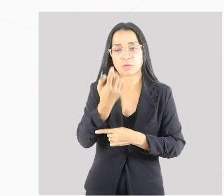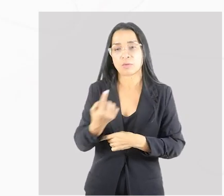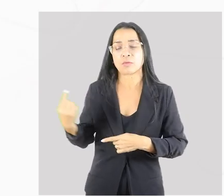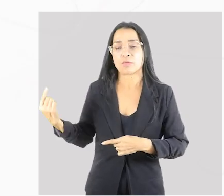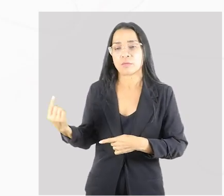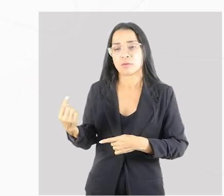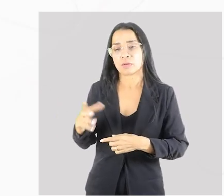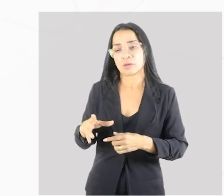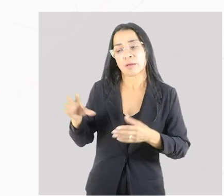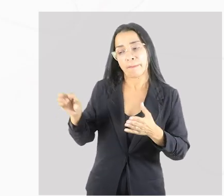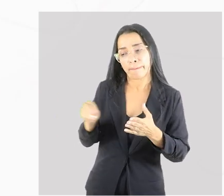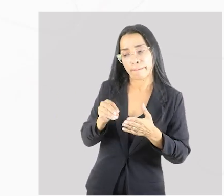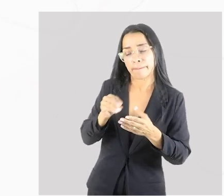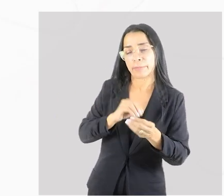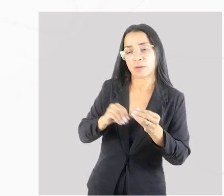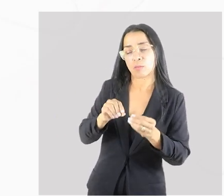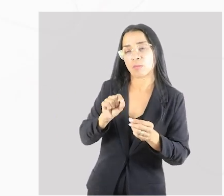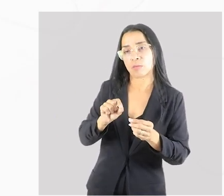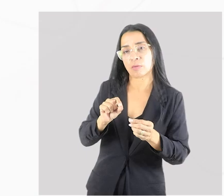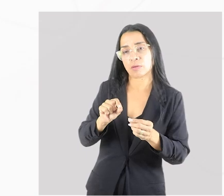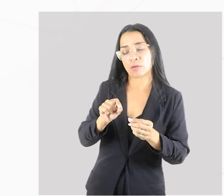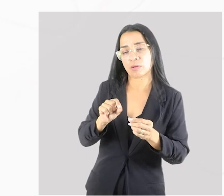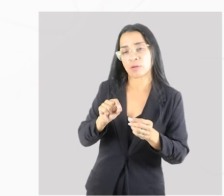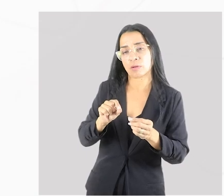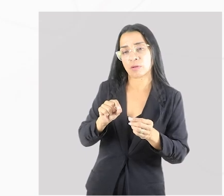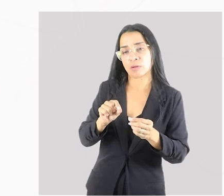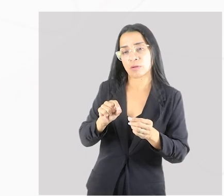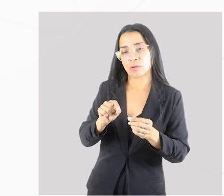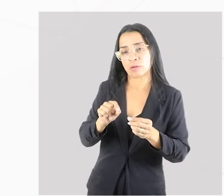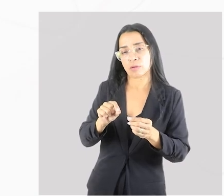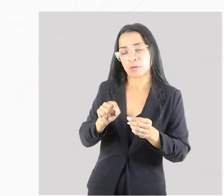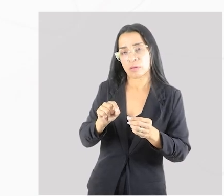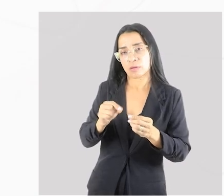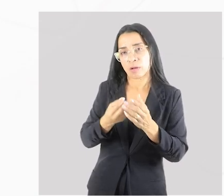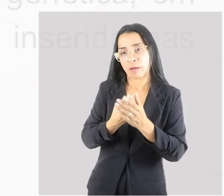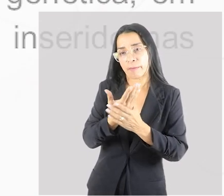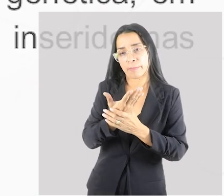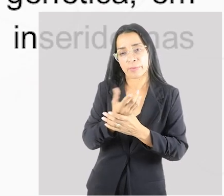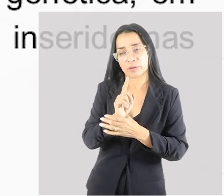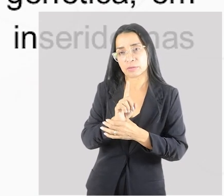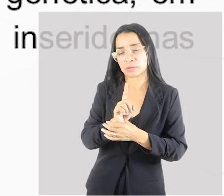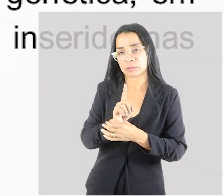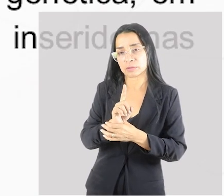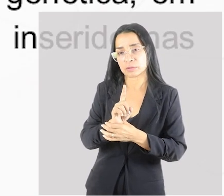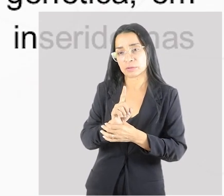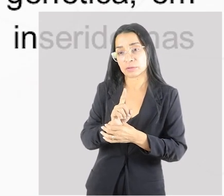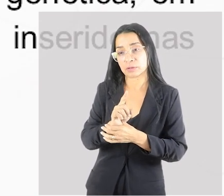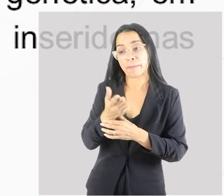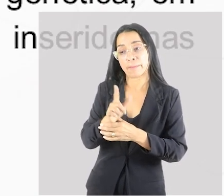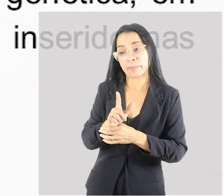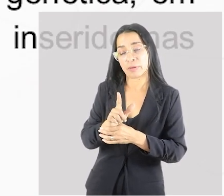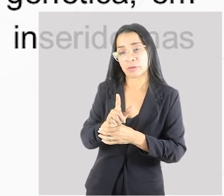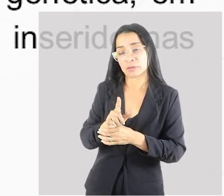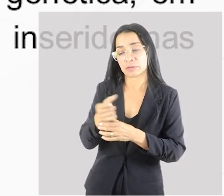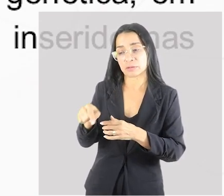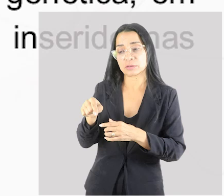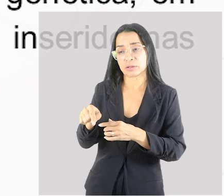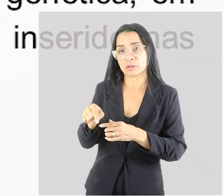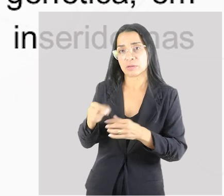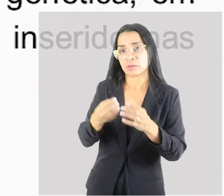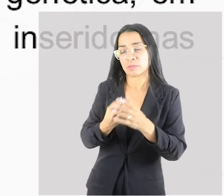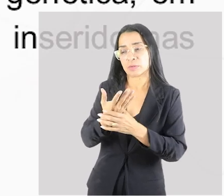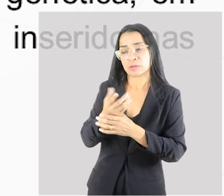que ele pegou aí pra gente, né, as plantas, que não é a erva daninha, né, que não